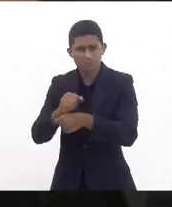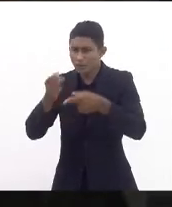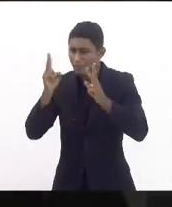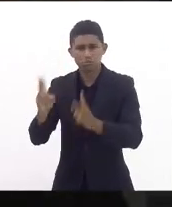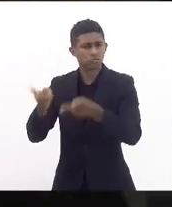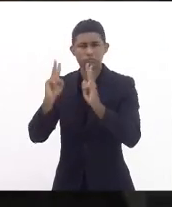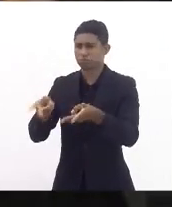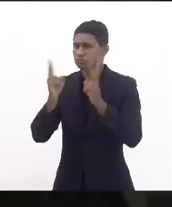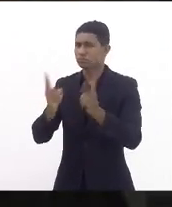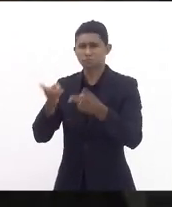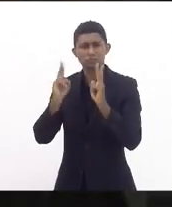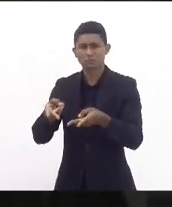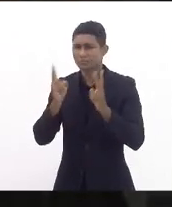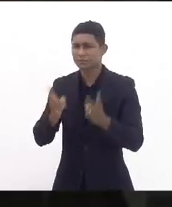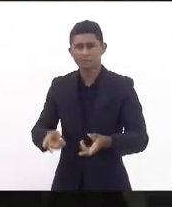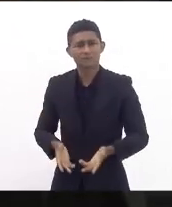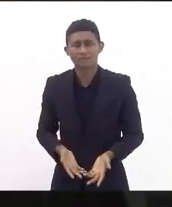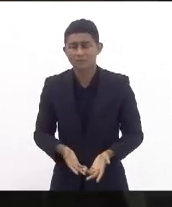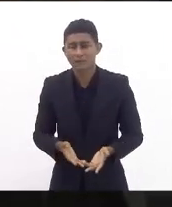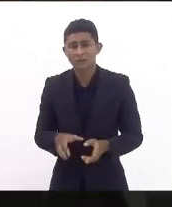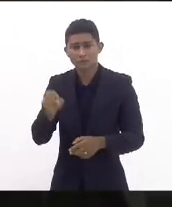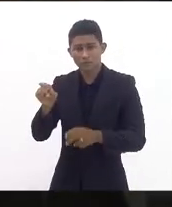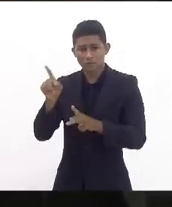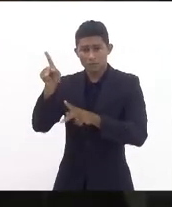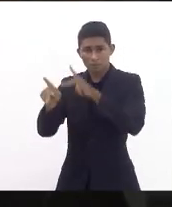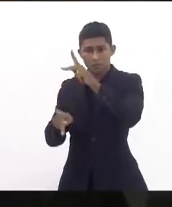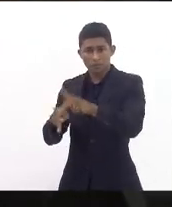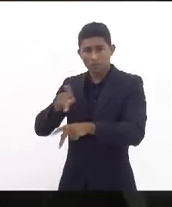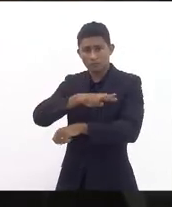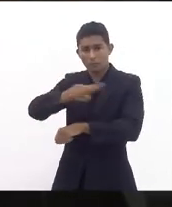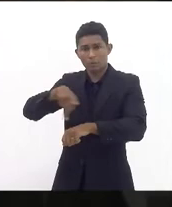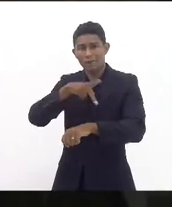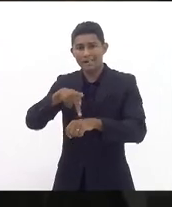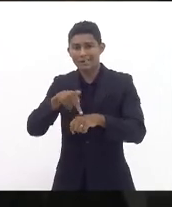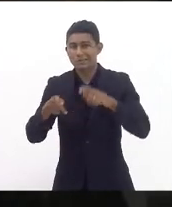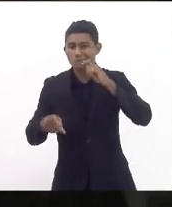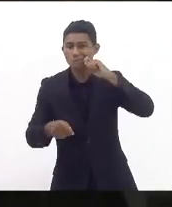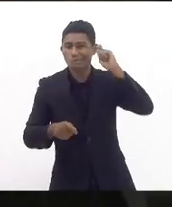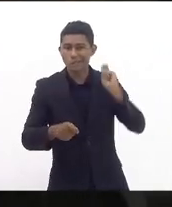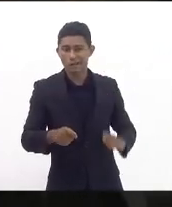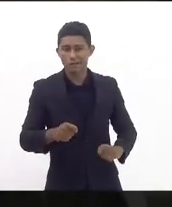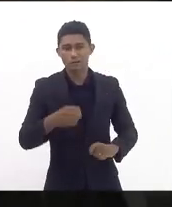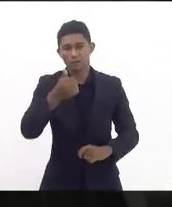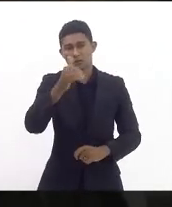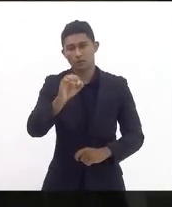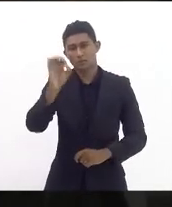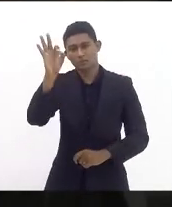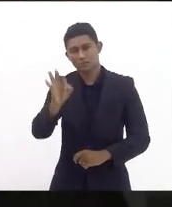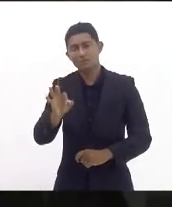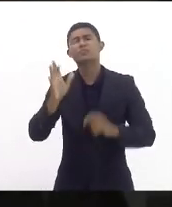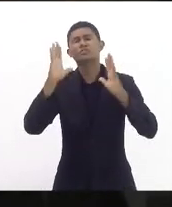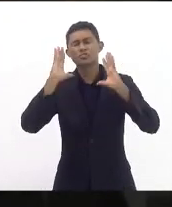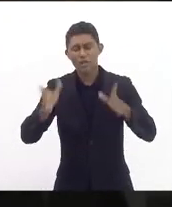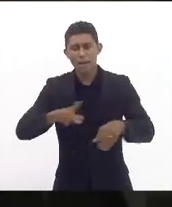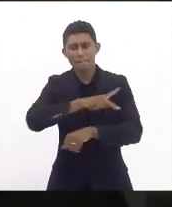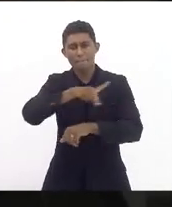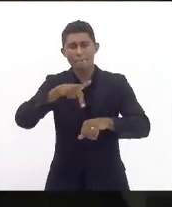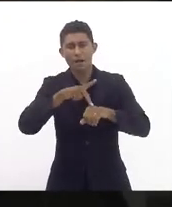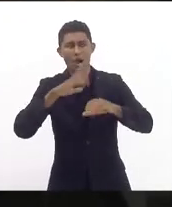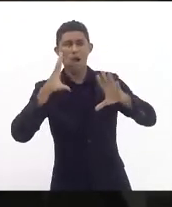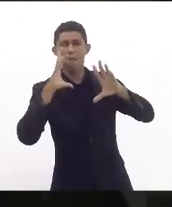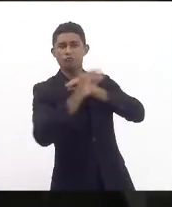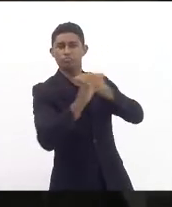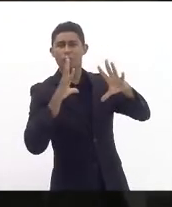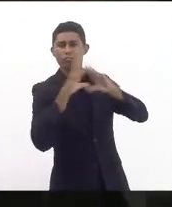mais de 10 porcento da população da Ucrânia já deixou o país para está ficando